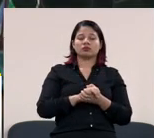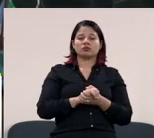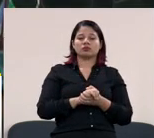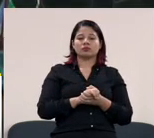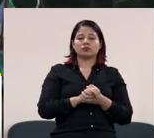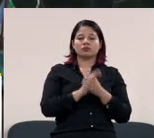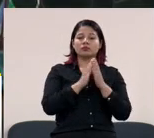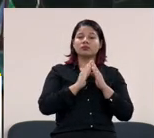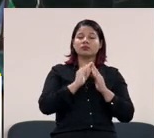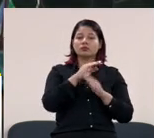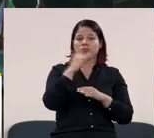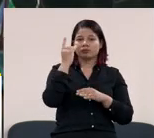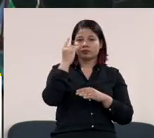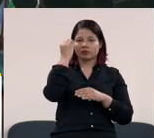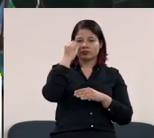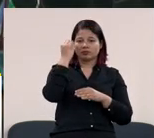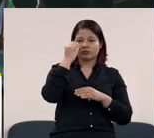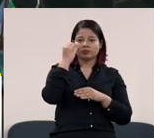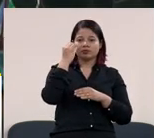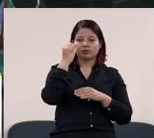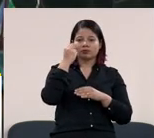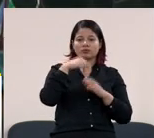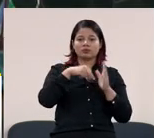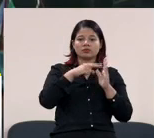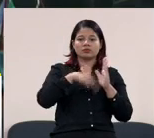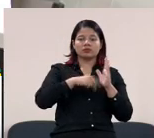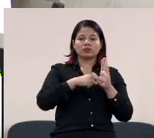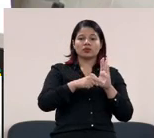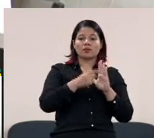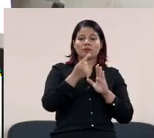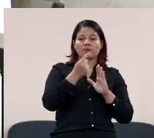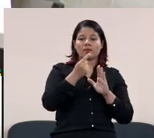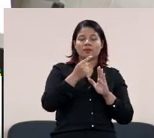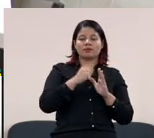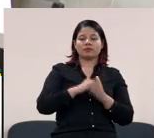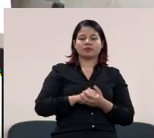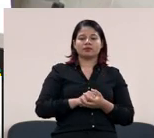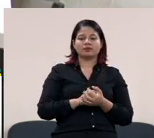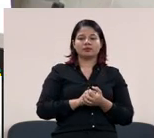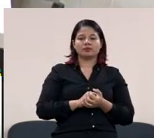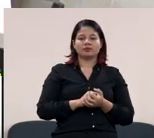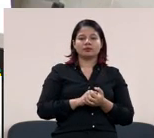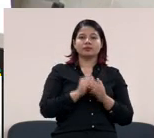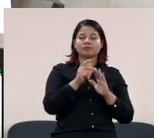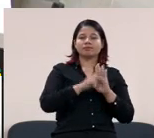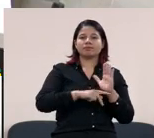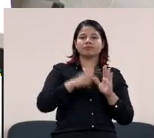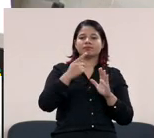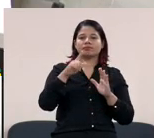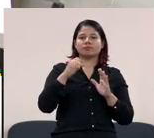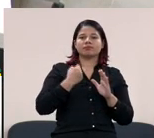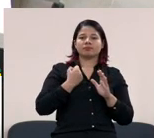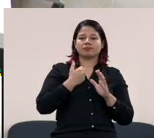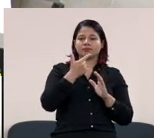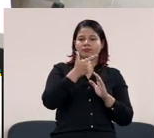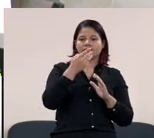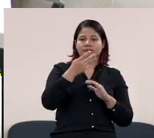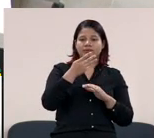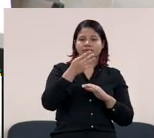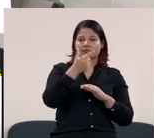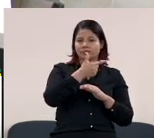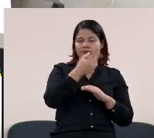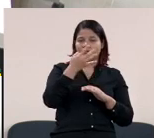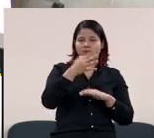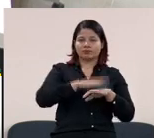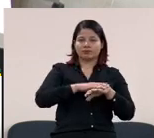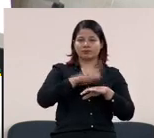deputado Oliveira que faça a leitura do primeiro item da pauta. Projeto de lei ordinária 024/19, de autoria do Poder